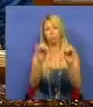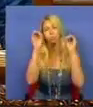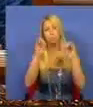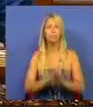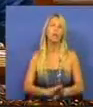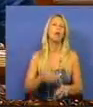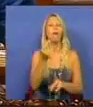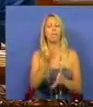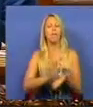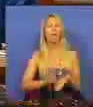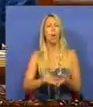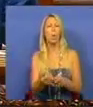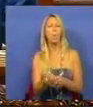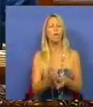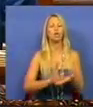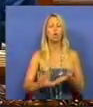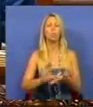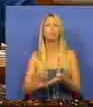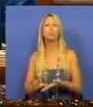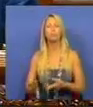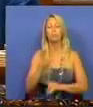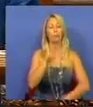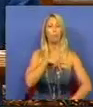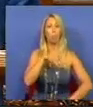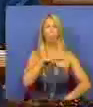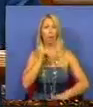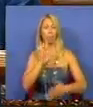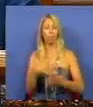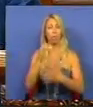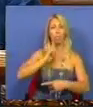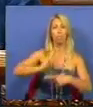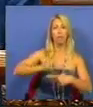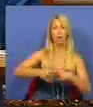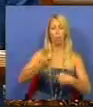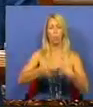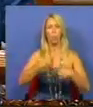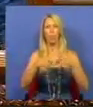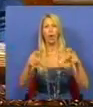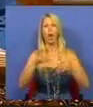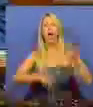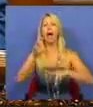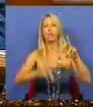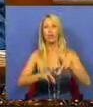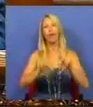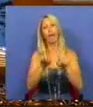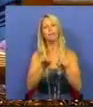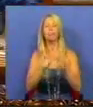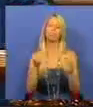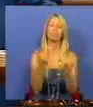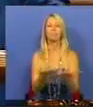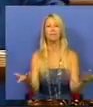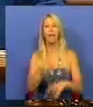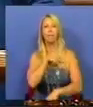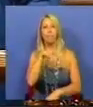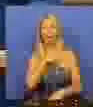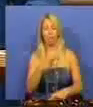e prémios a pedido, compra e venda de ações com mais-valias garantidas, assim se recompensaram no BPN